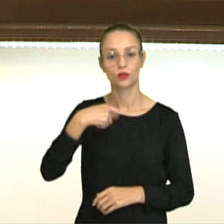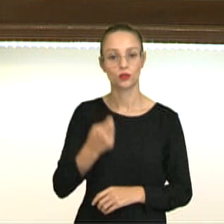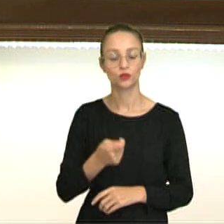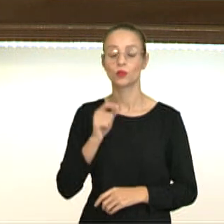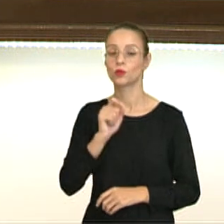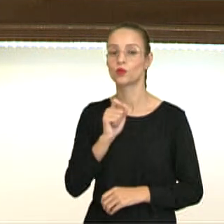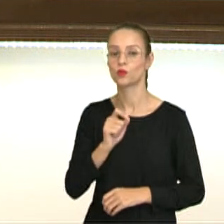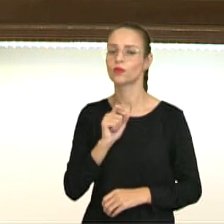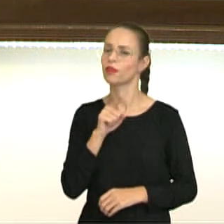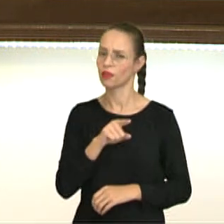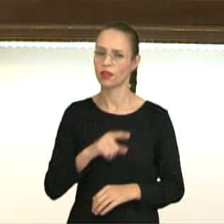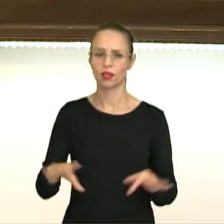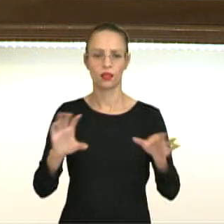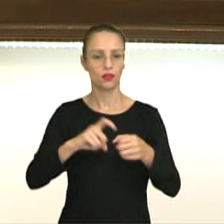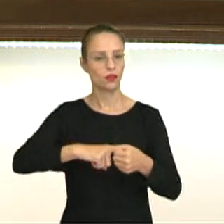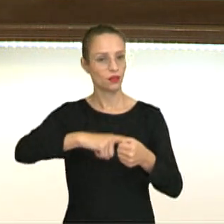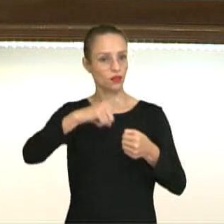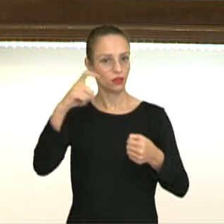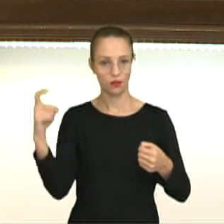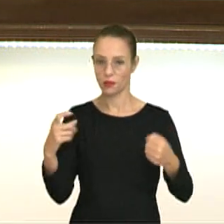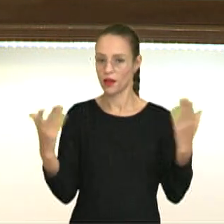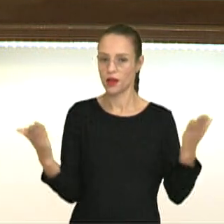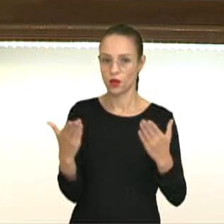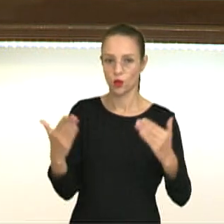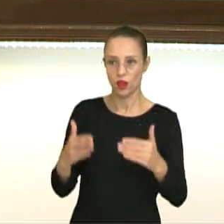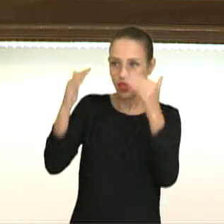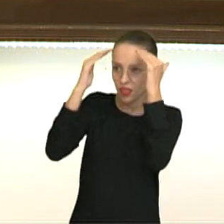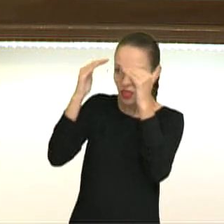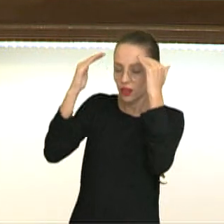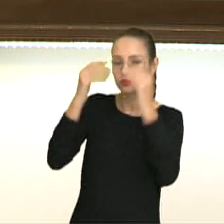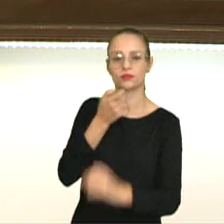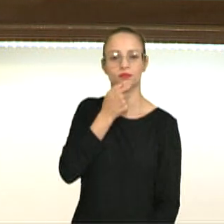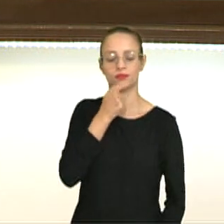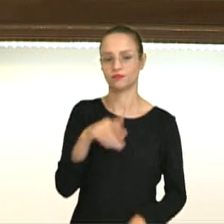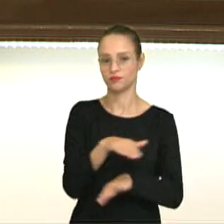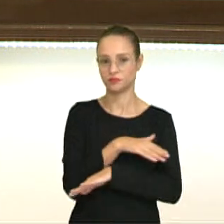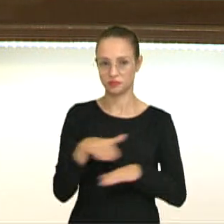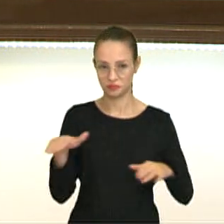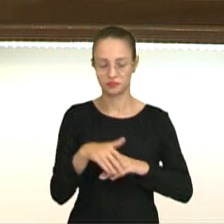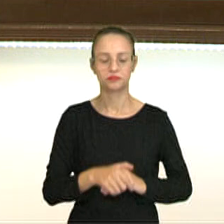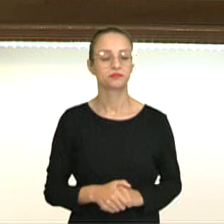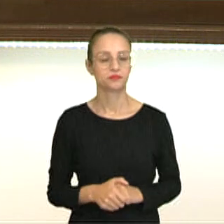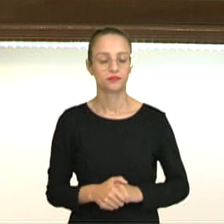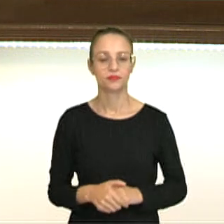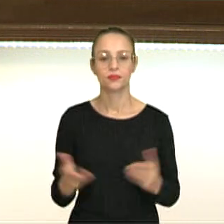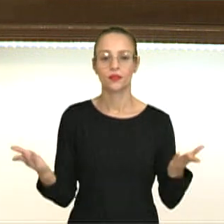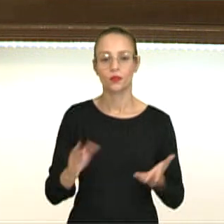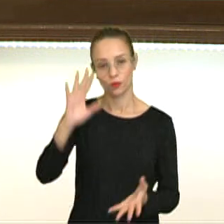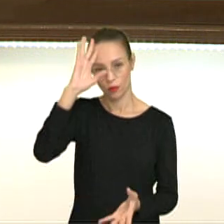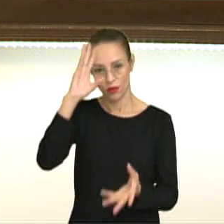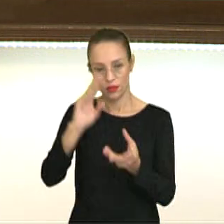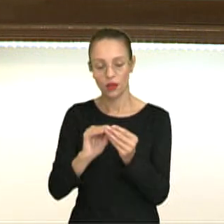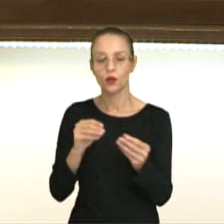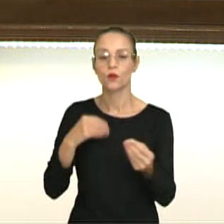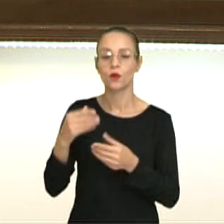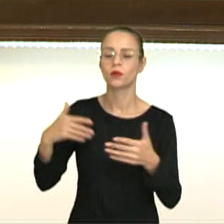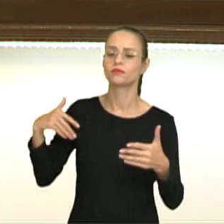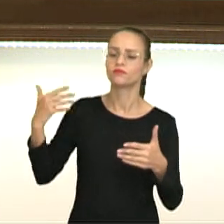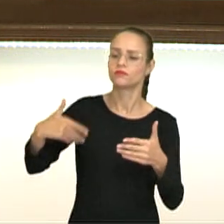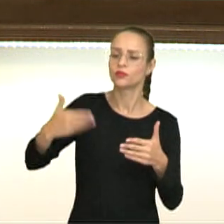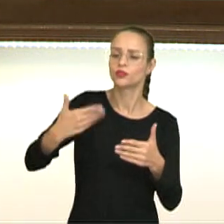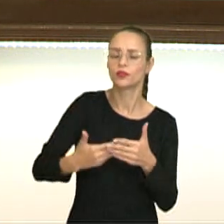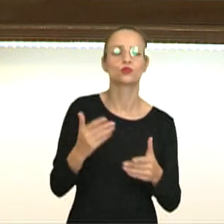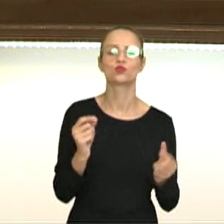está independente, não está mais à sombra da Inglaterra. Vamos entender como que se deu esse